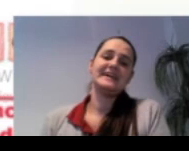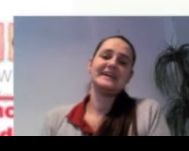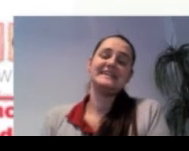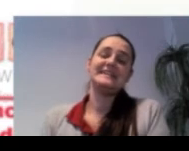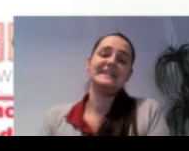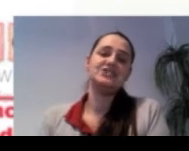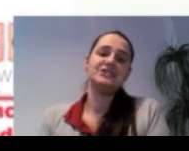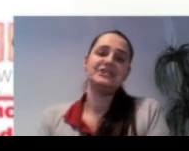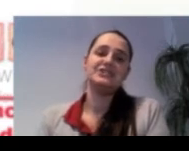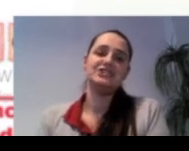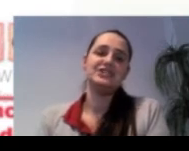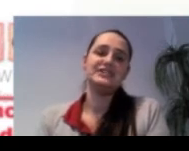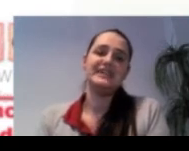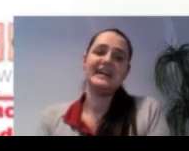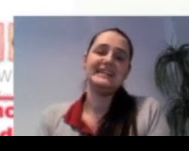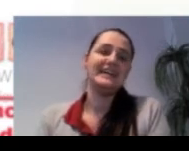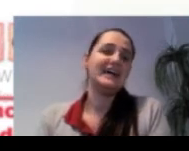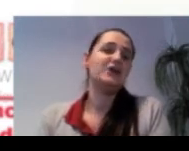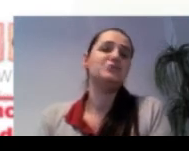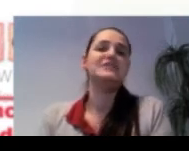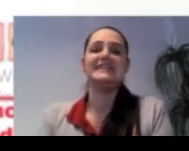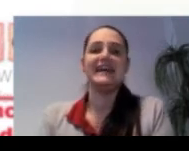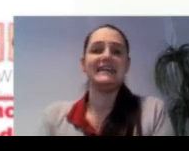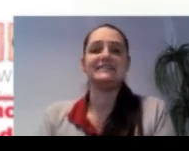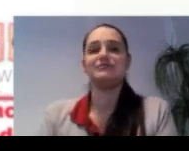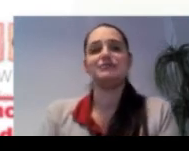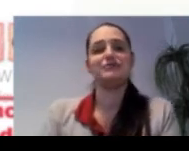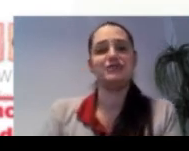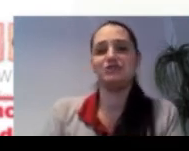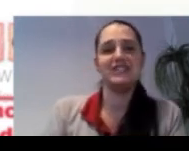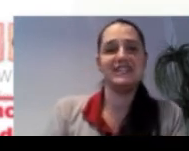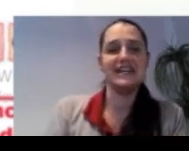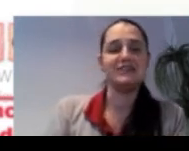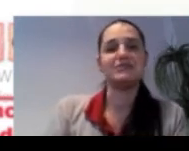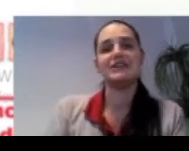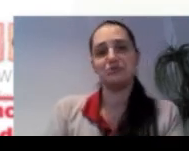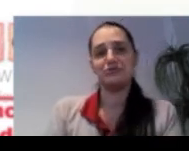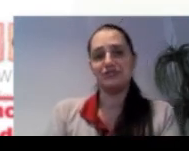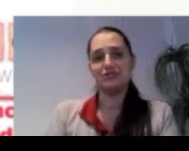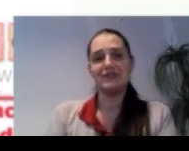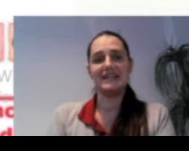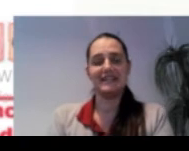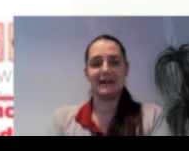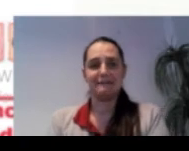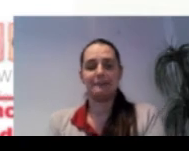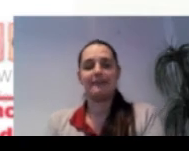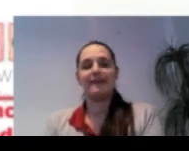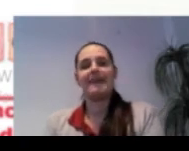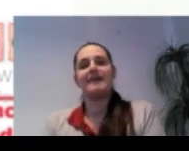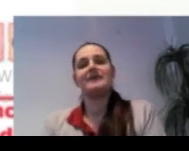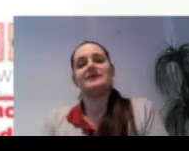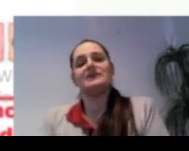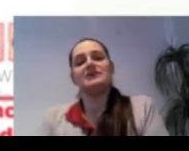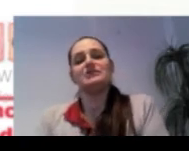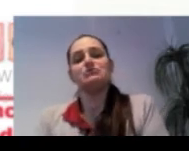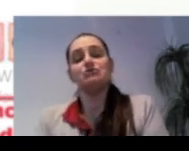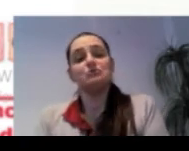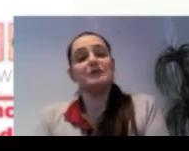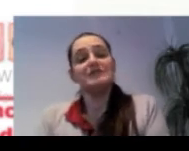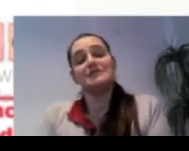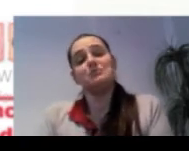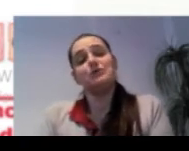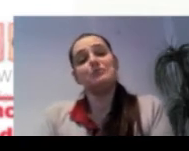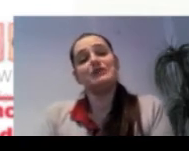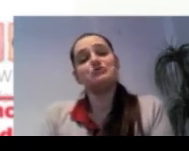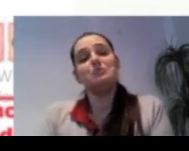uma cadeia de RNA ou DNA, se for um vírus de DNA, no caso o Covid é um RNA.